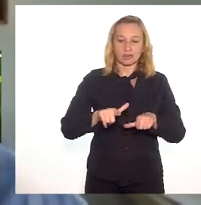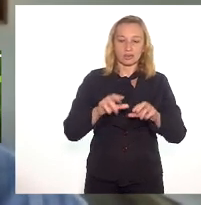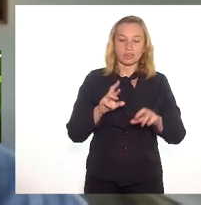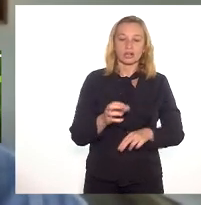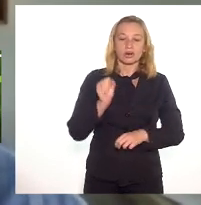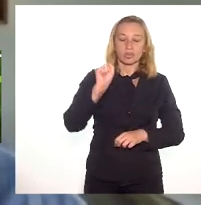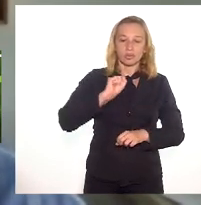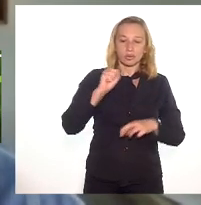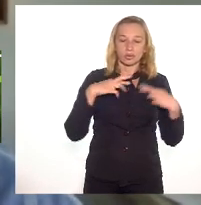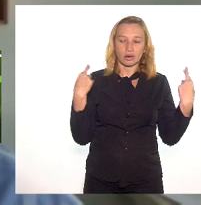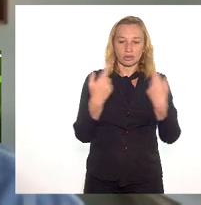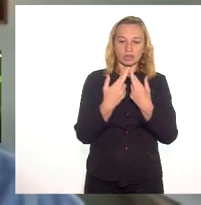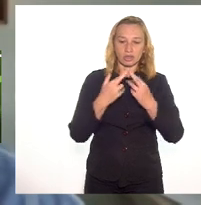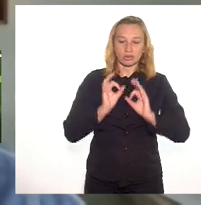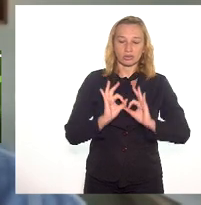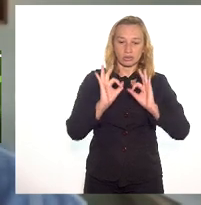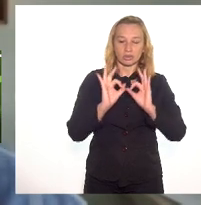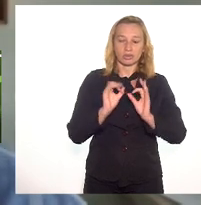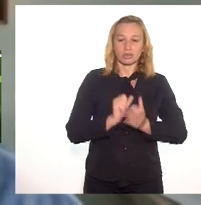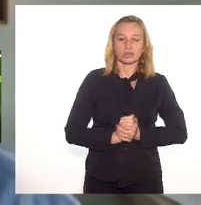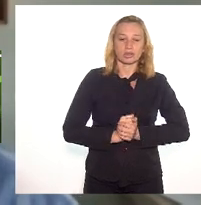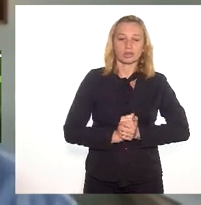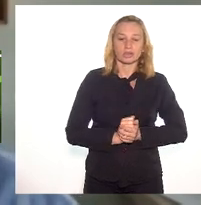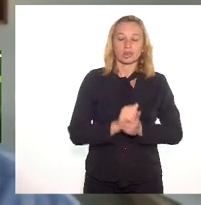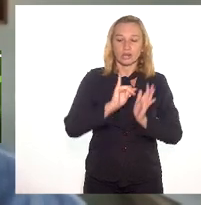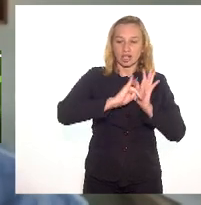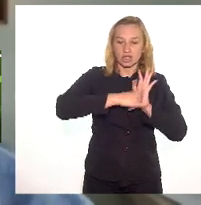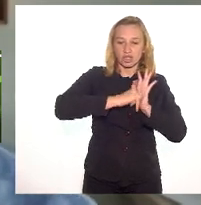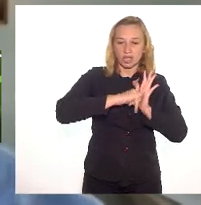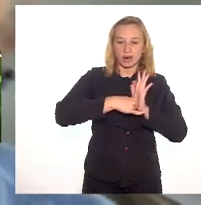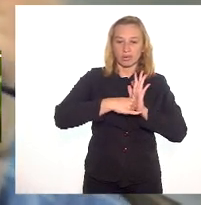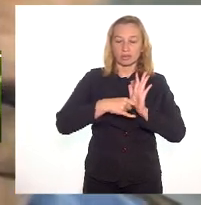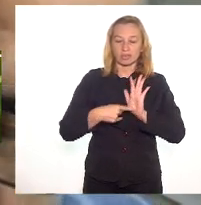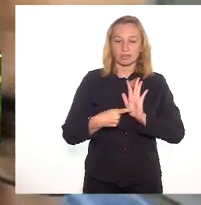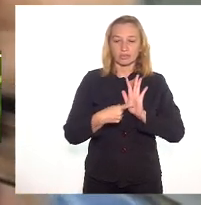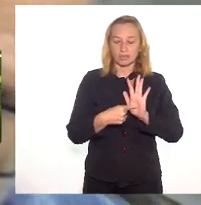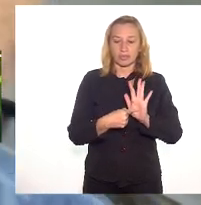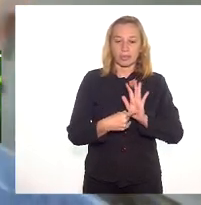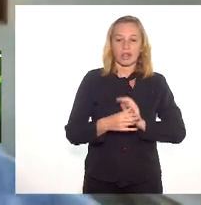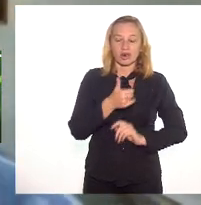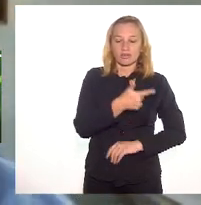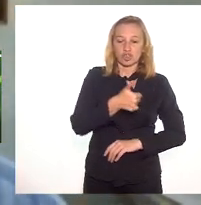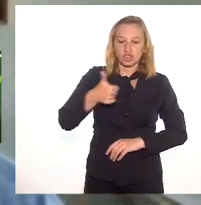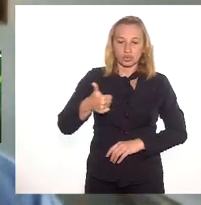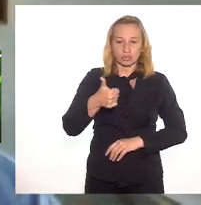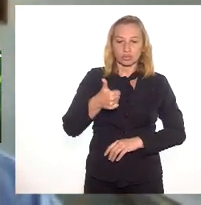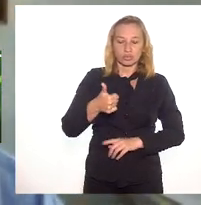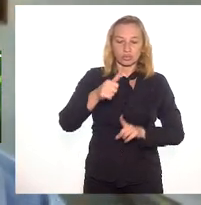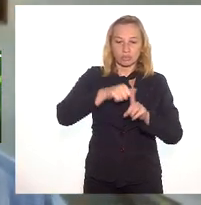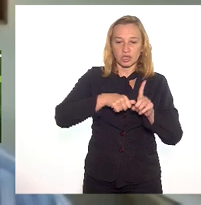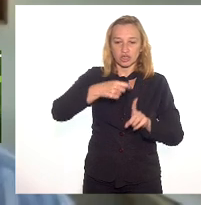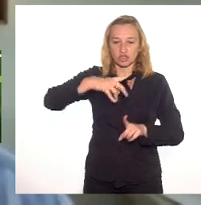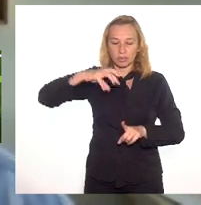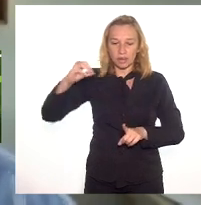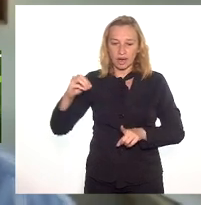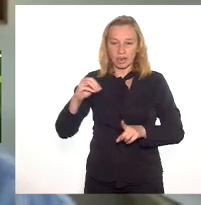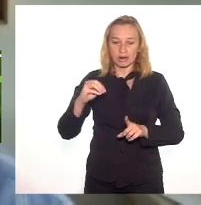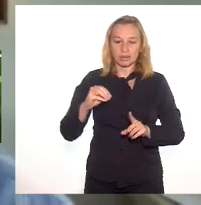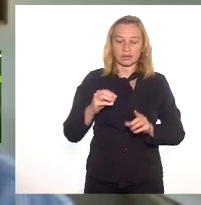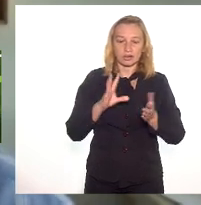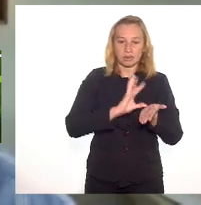8ª reunião ordinária, conforme edital publicado em 21 de maio passado, com a